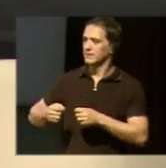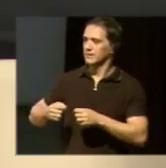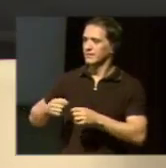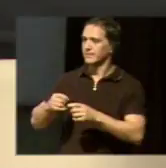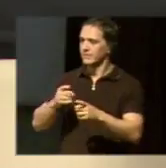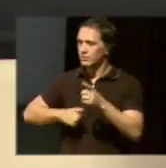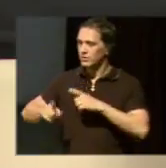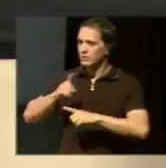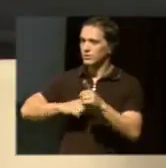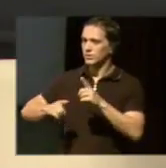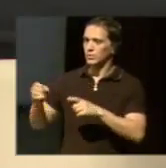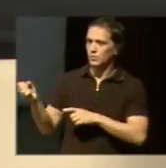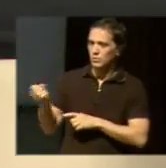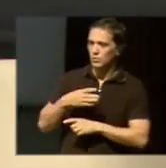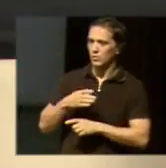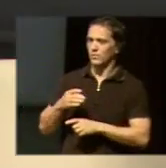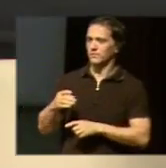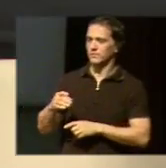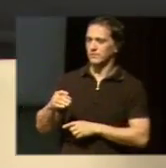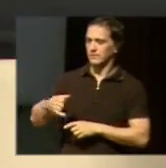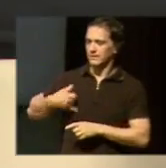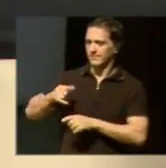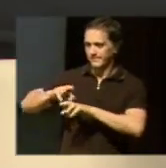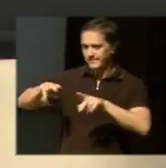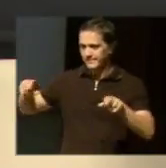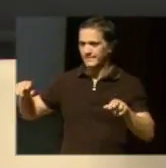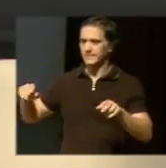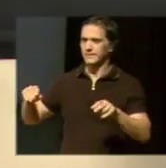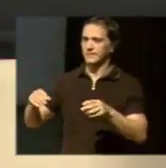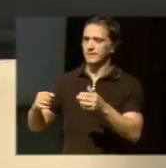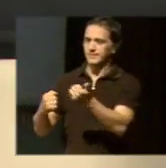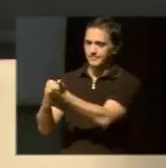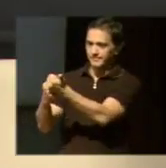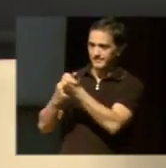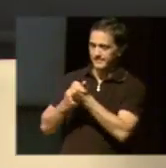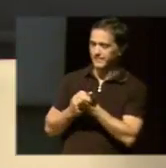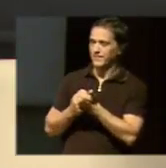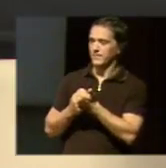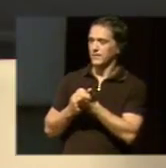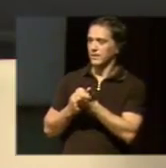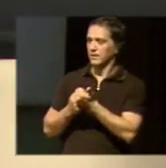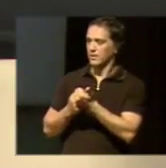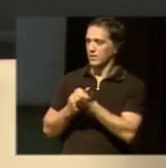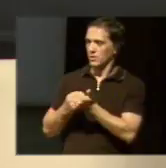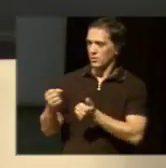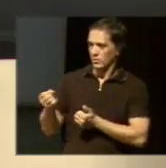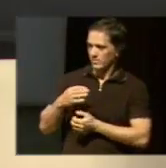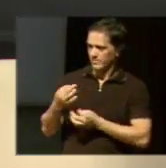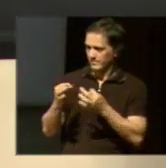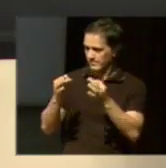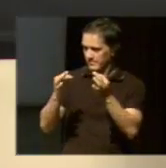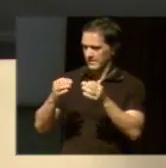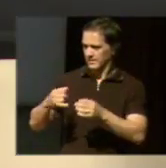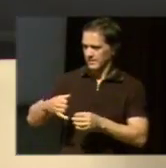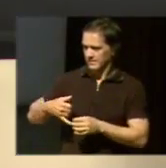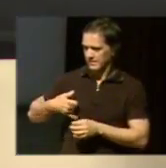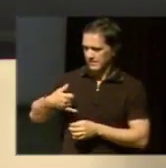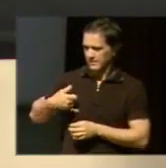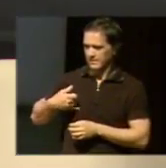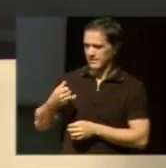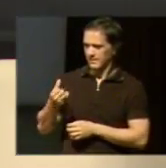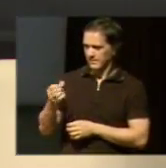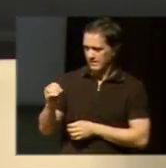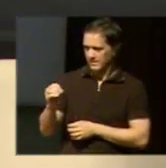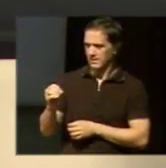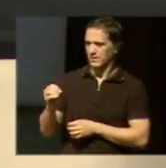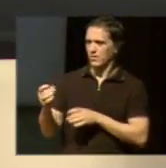Esperamos que os mensageiros da tecnologia, os jovens, os sexagenários entrem em contato